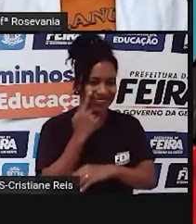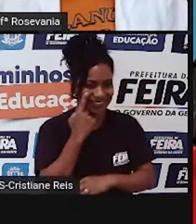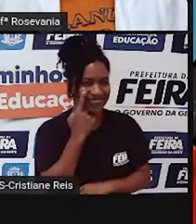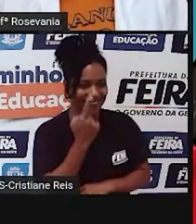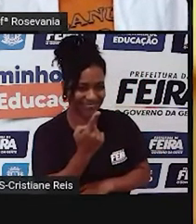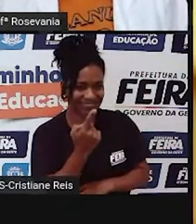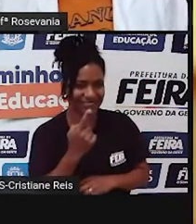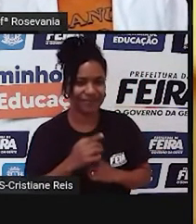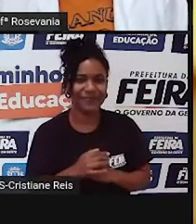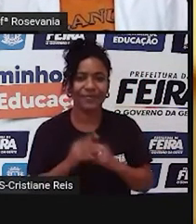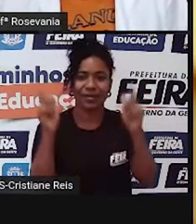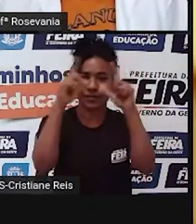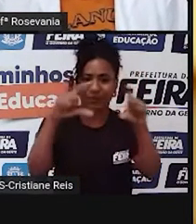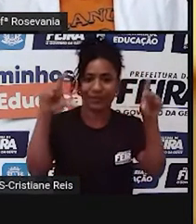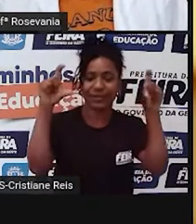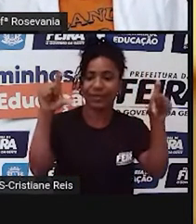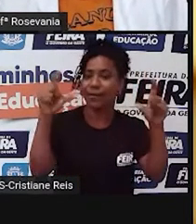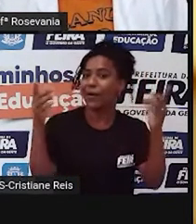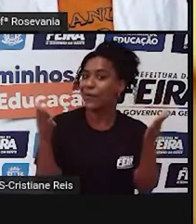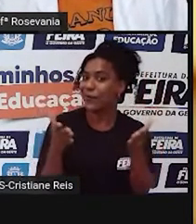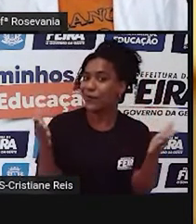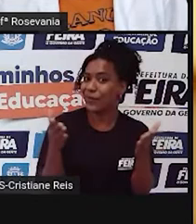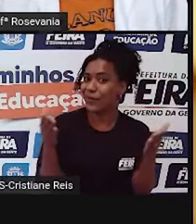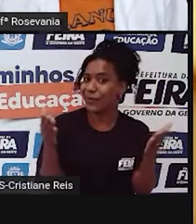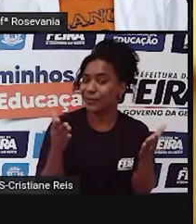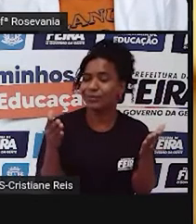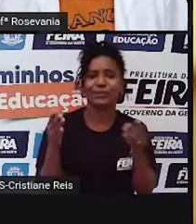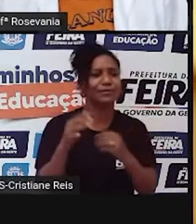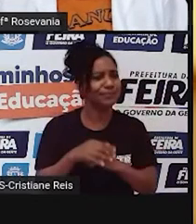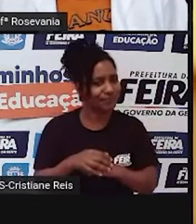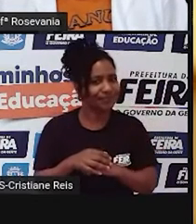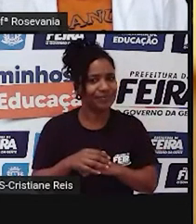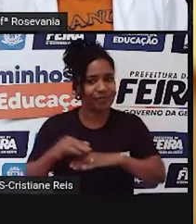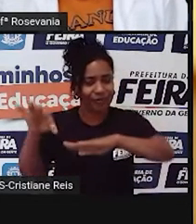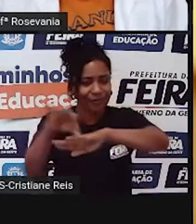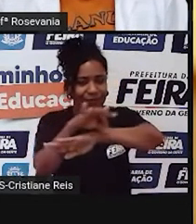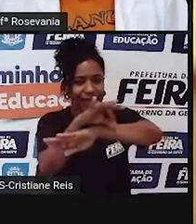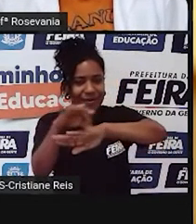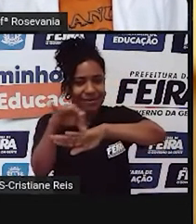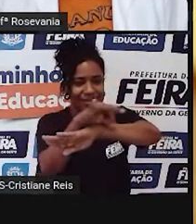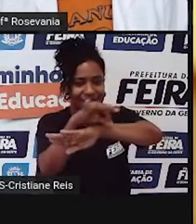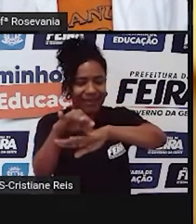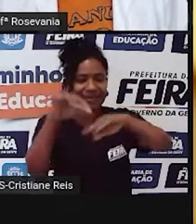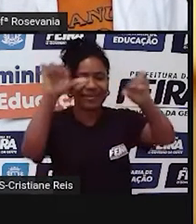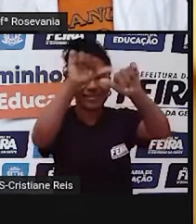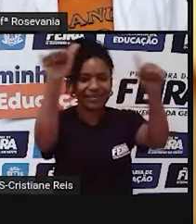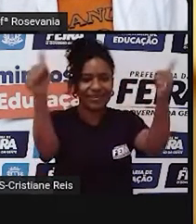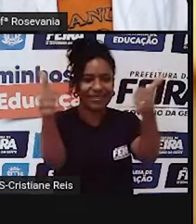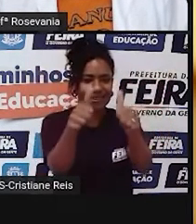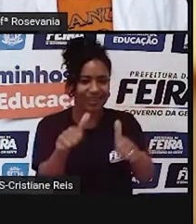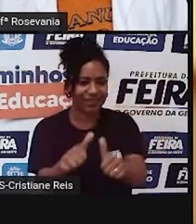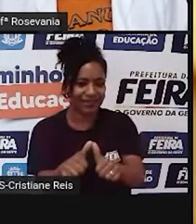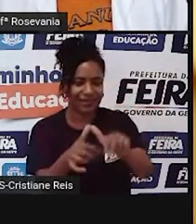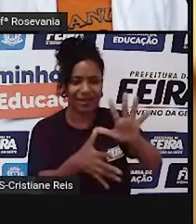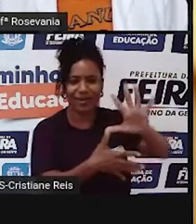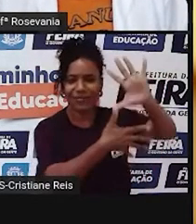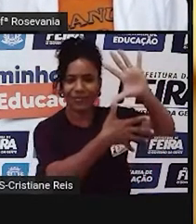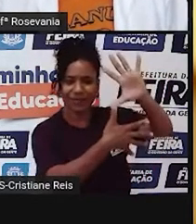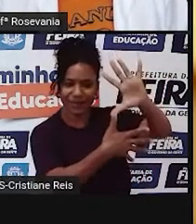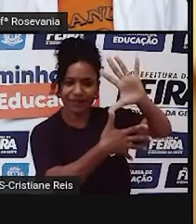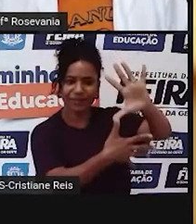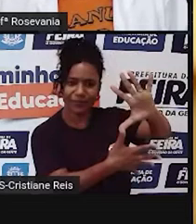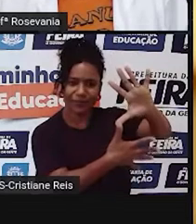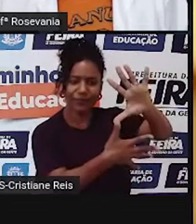qualquer forma, o tema da nossa aula de hoje, nós vamos falar sobre a escala cartográfica. E essas escalas